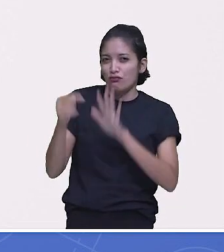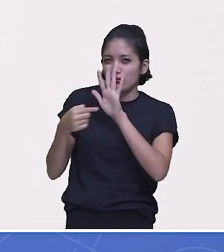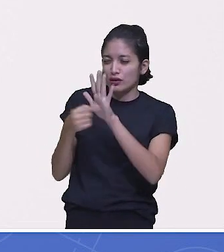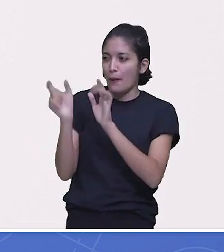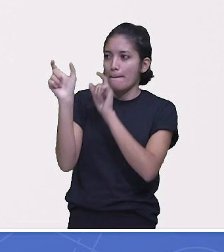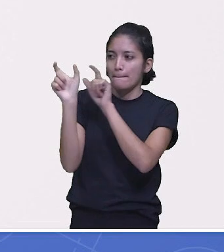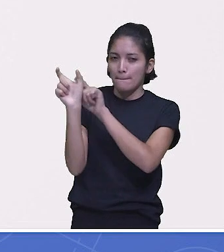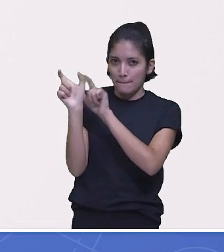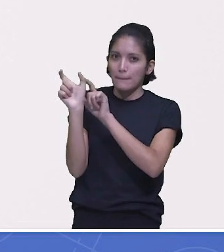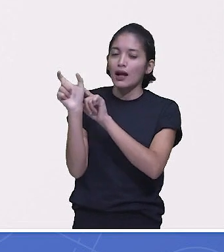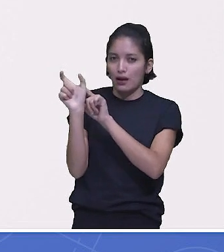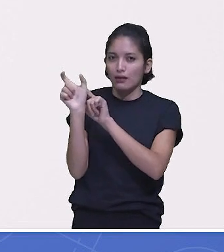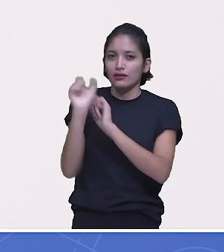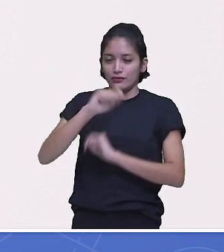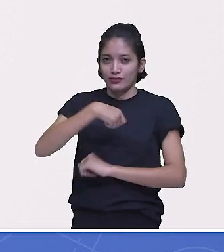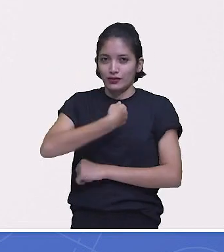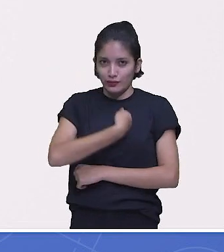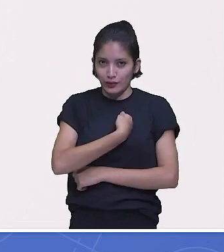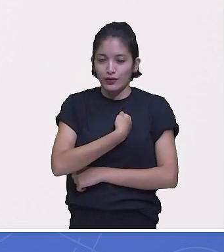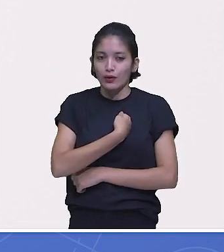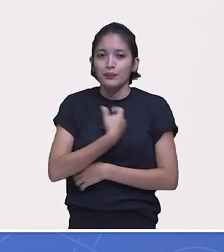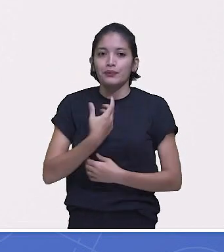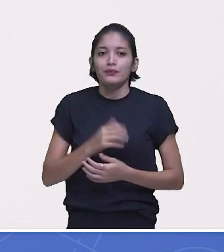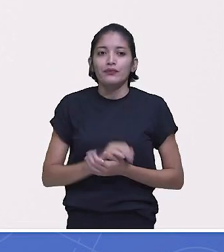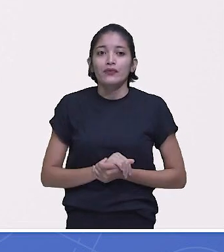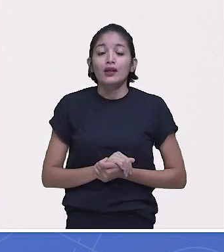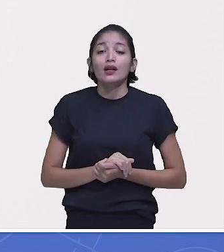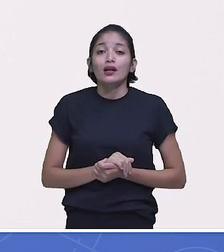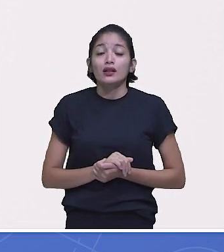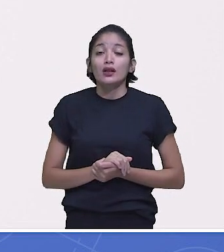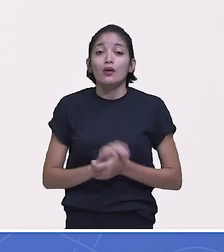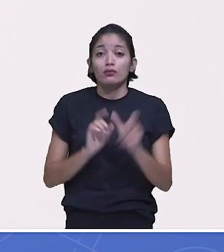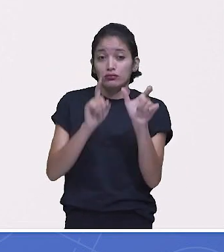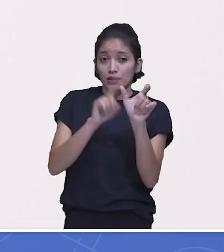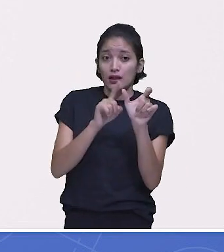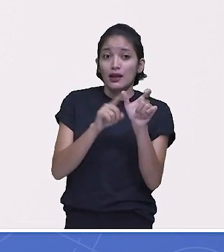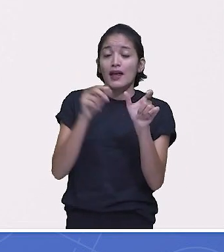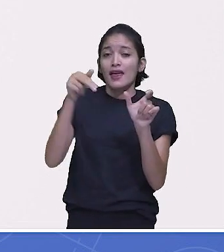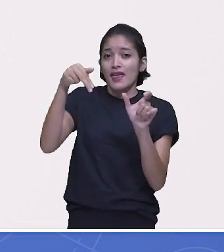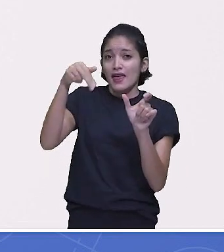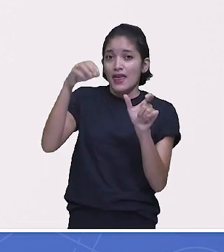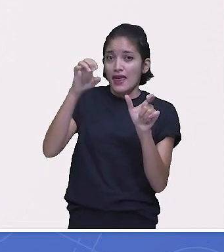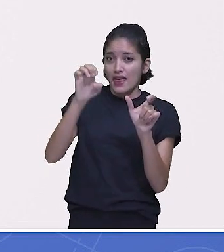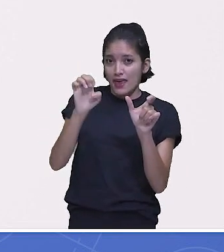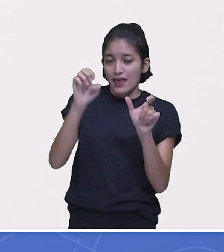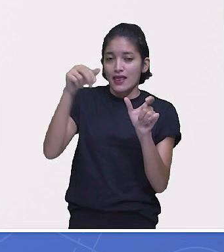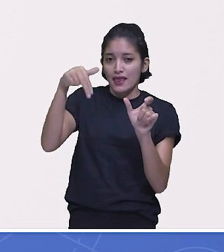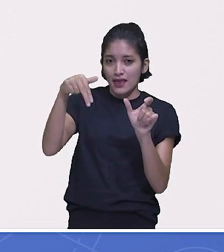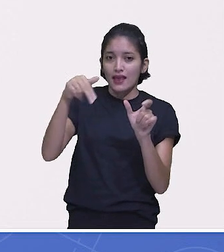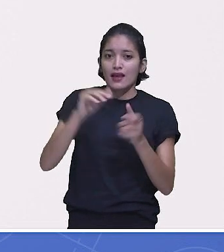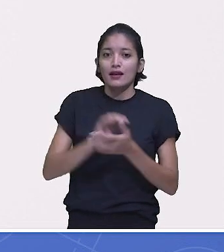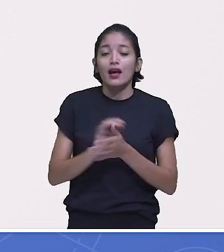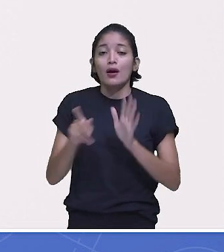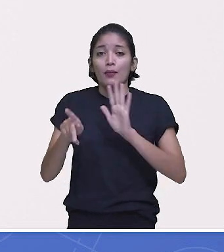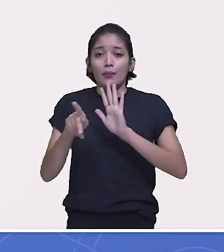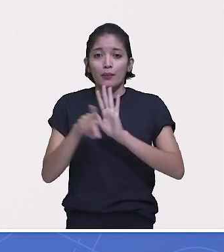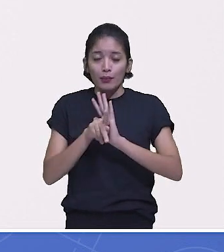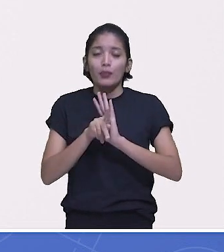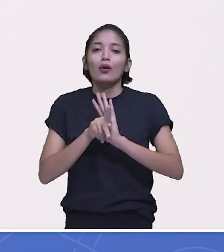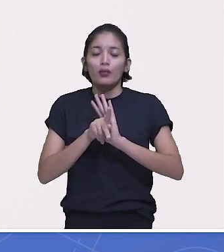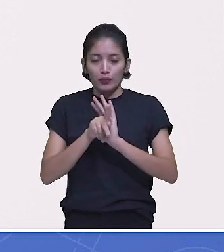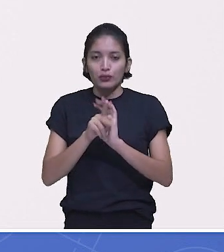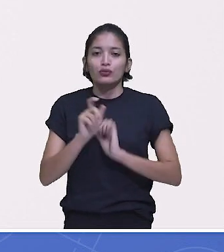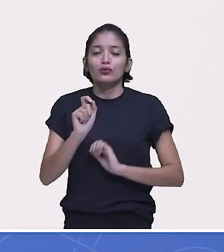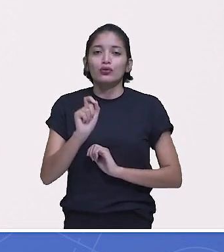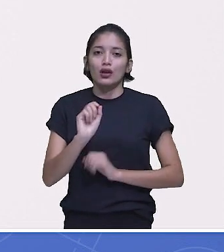palavra, né? E aí a letra N é o nome dessa letra, do alfabeto espanhol, ela tem